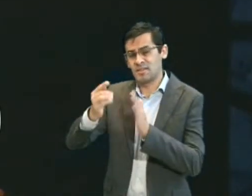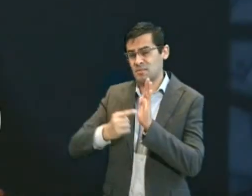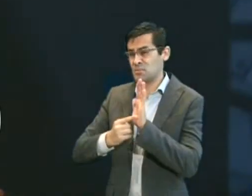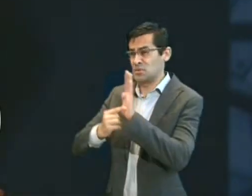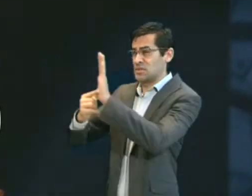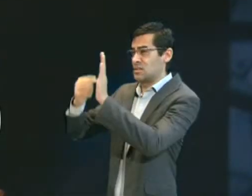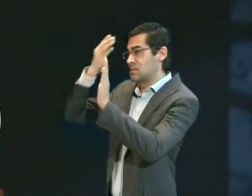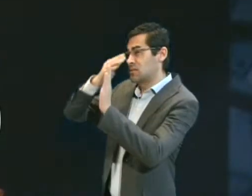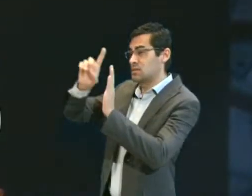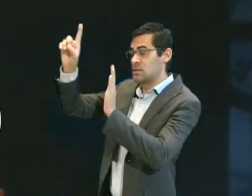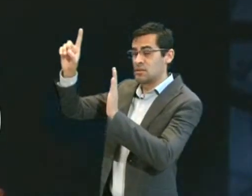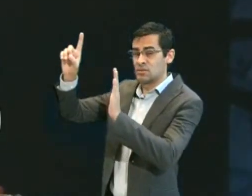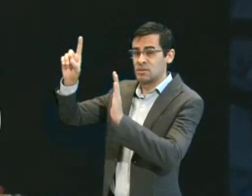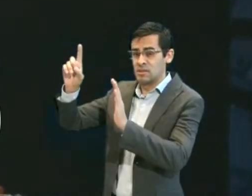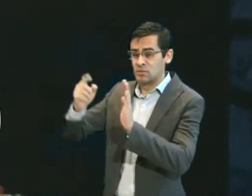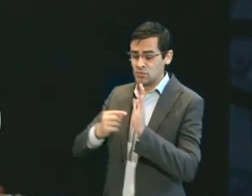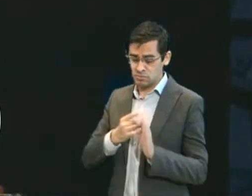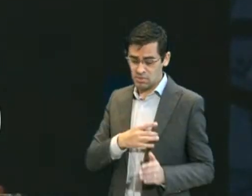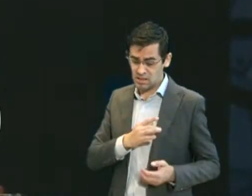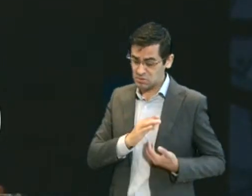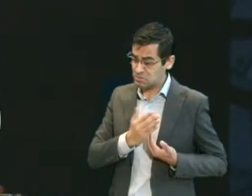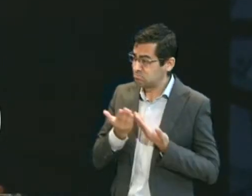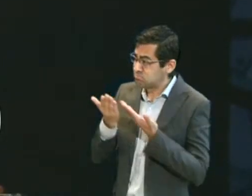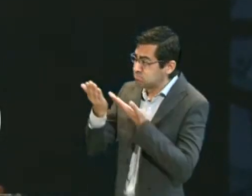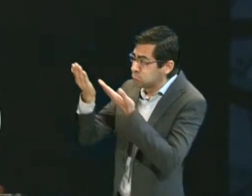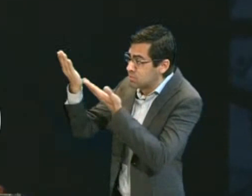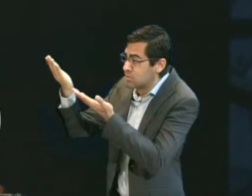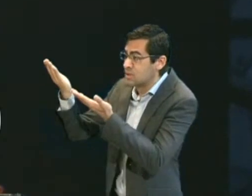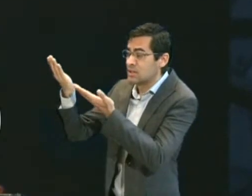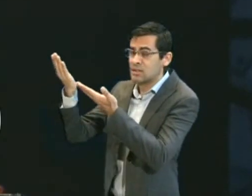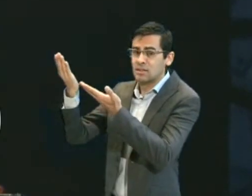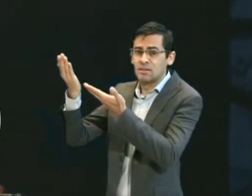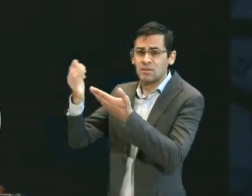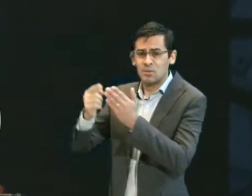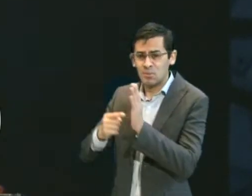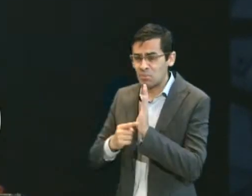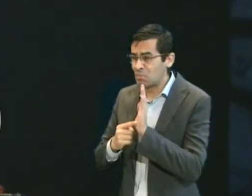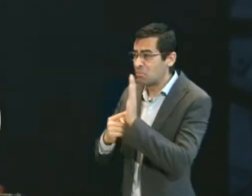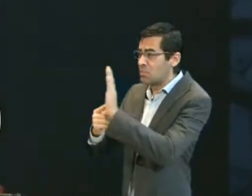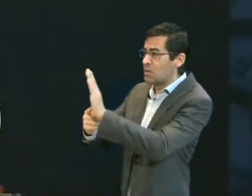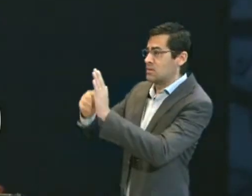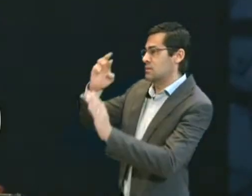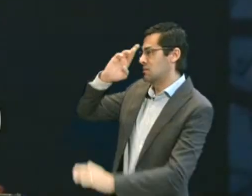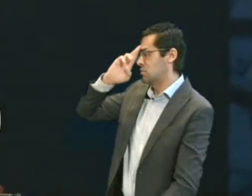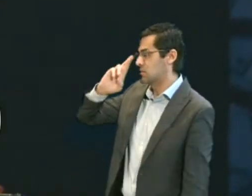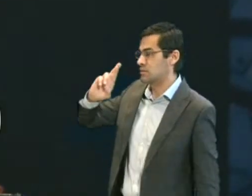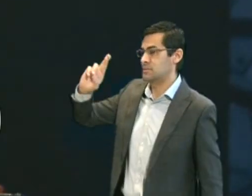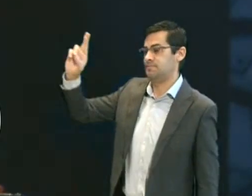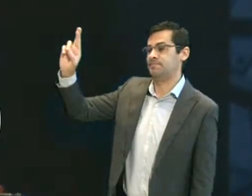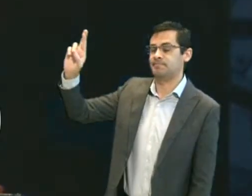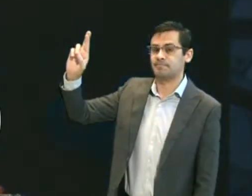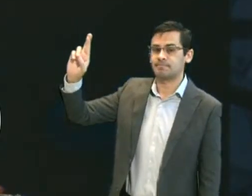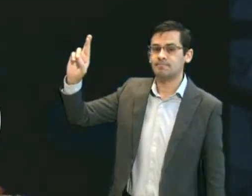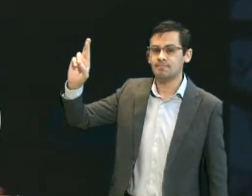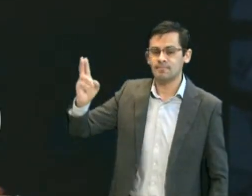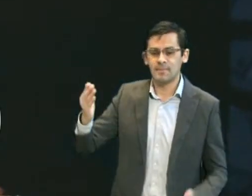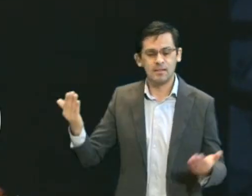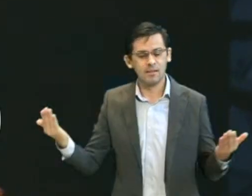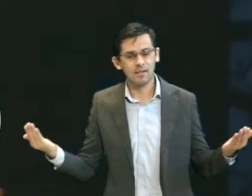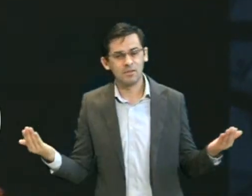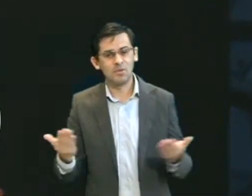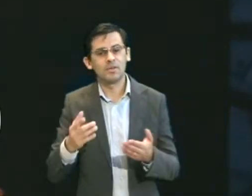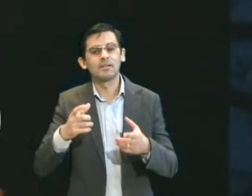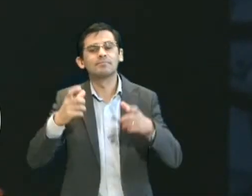temores, como Jacó fez. Os seus medos. Comece a contá-los para Deus. Agora, onde